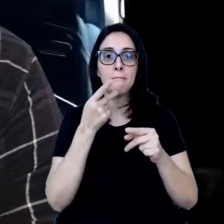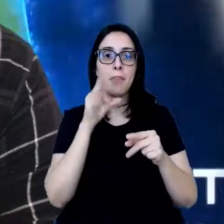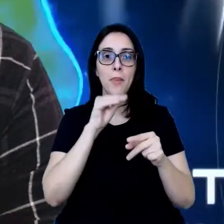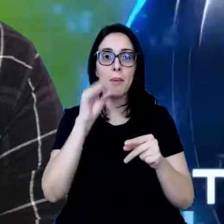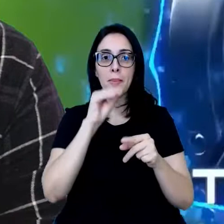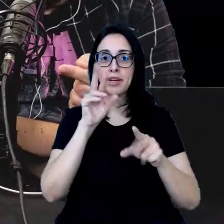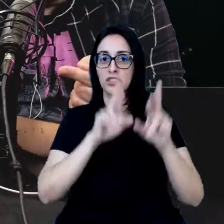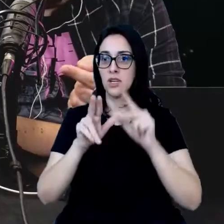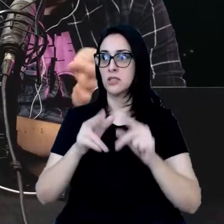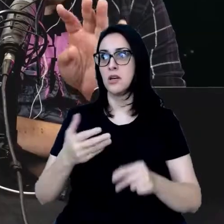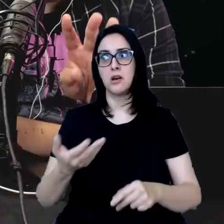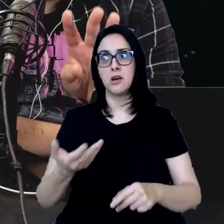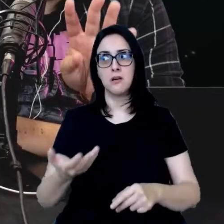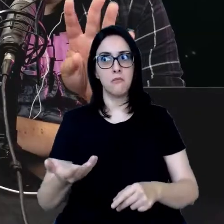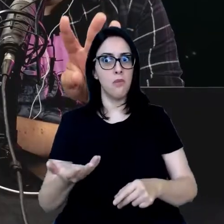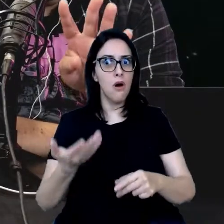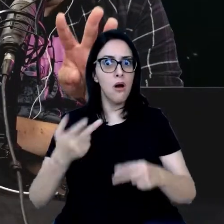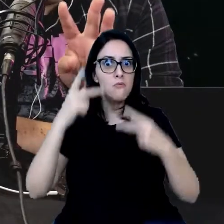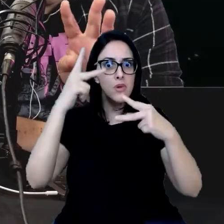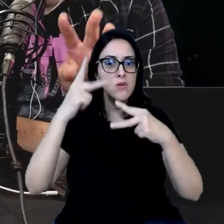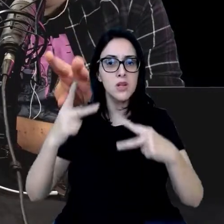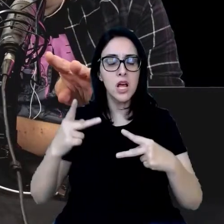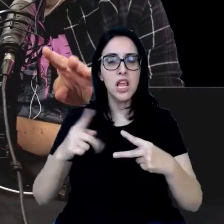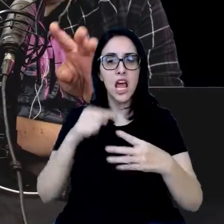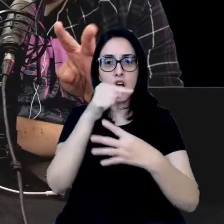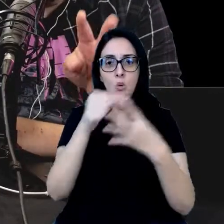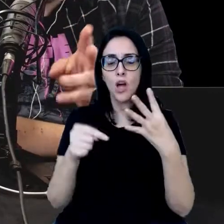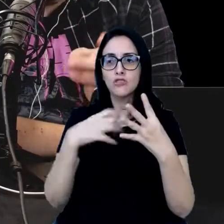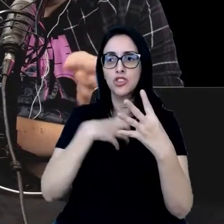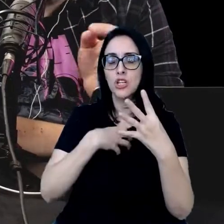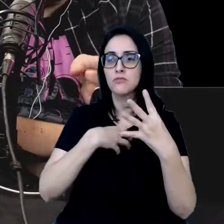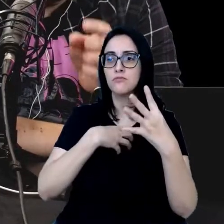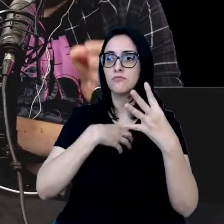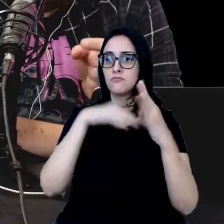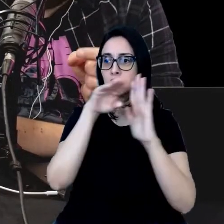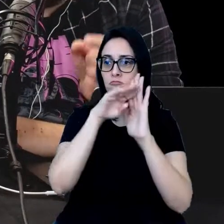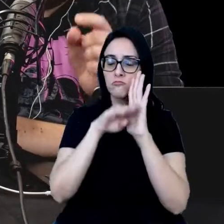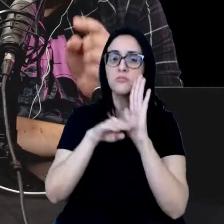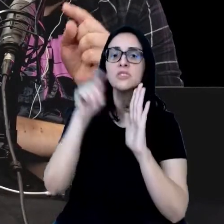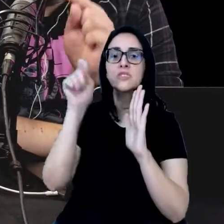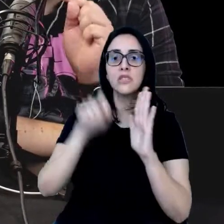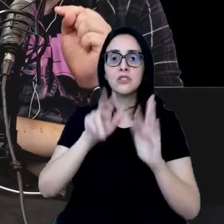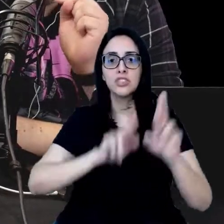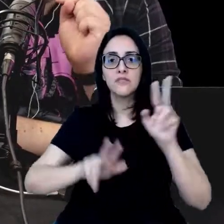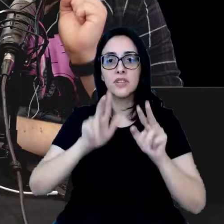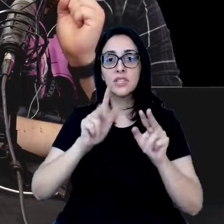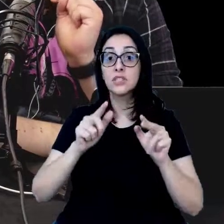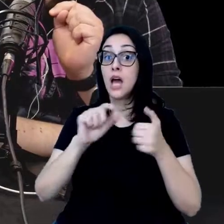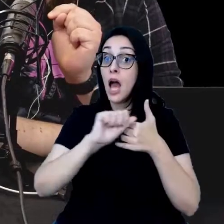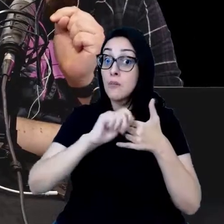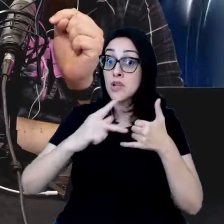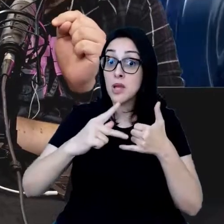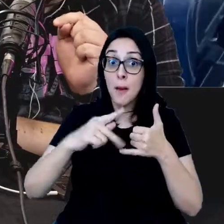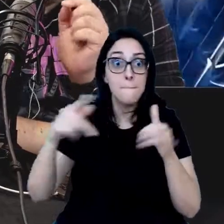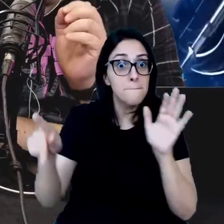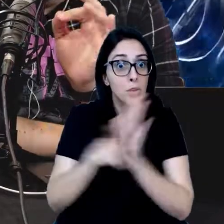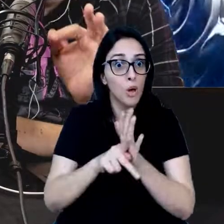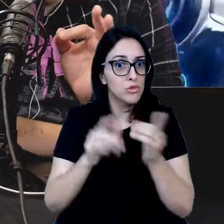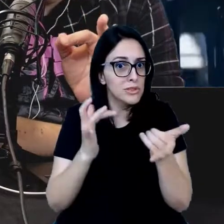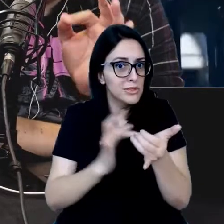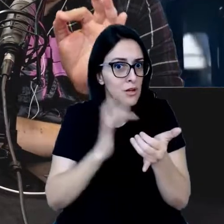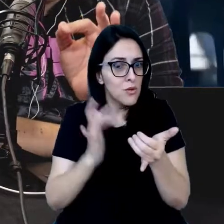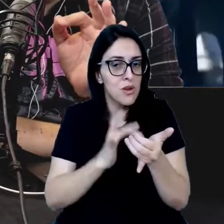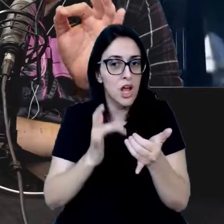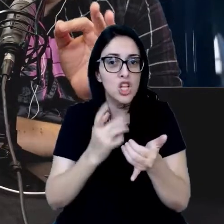você precisa ser um programador. Porque tem 4 modos de programação diferentes que você pode utilizar através do aplicativo no celular. São mais